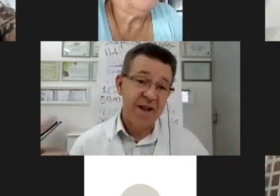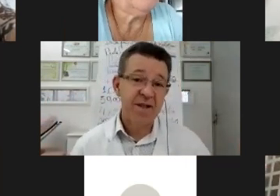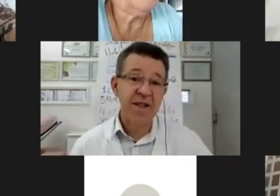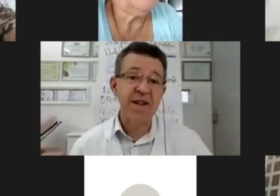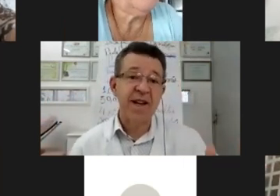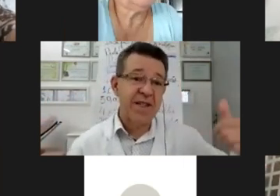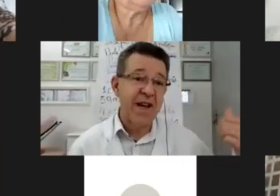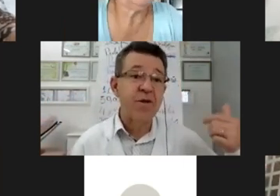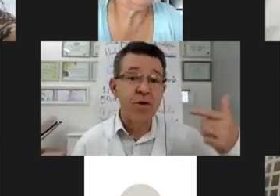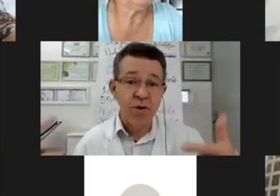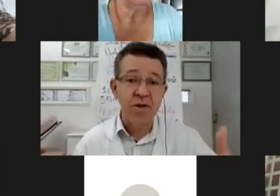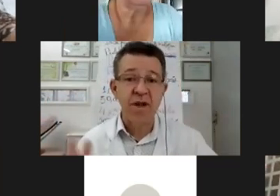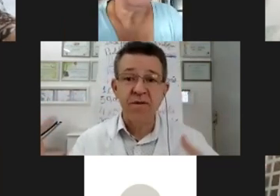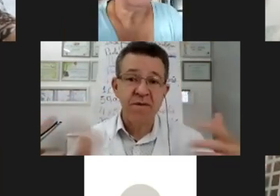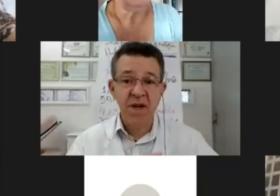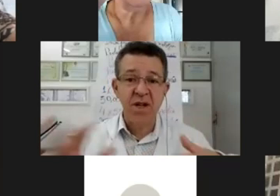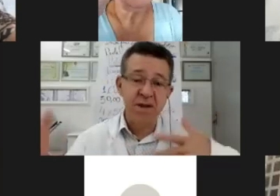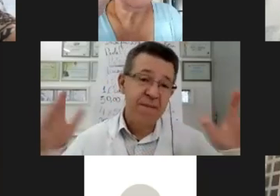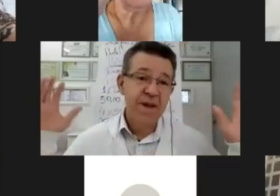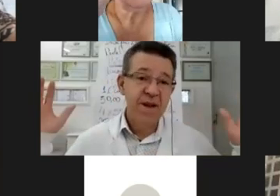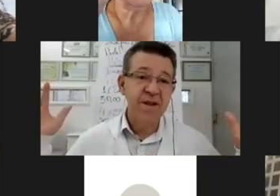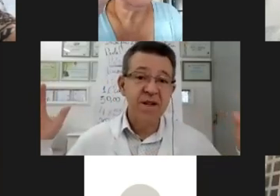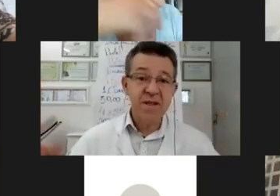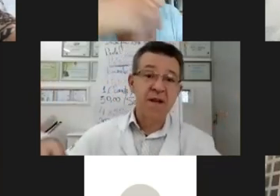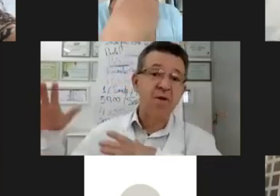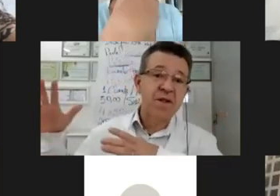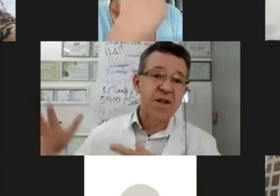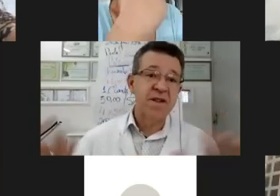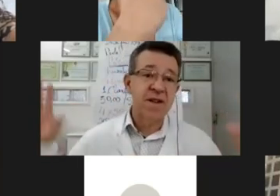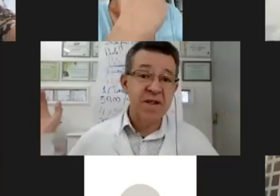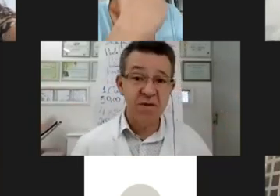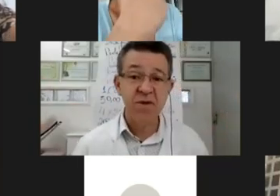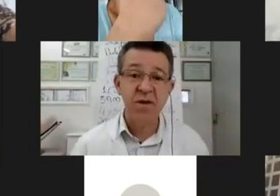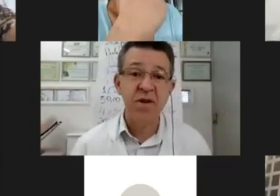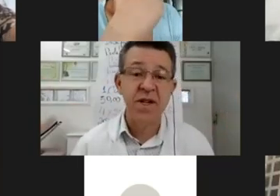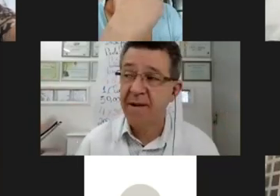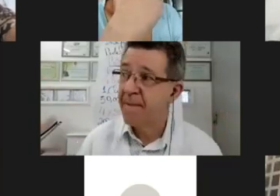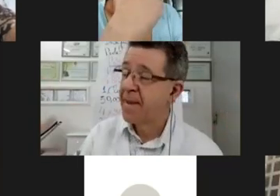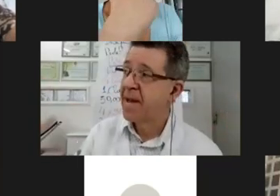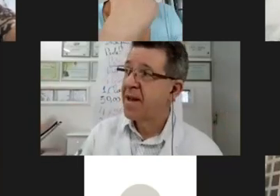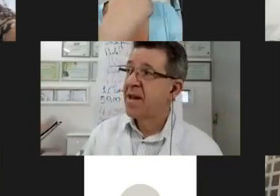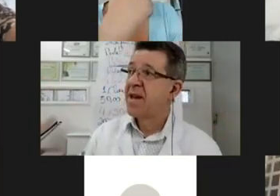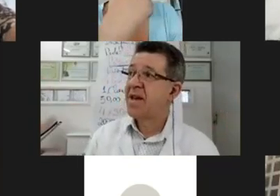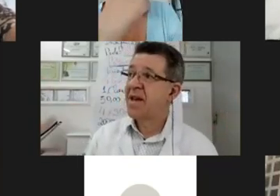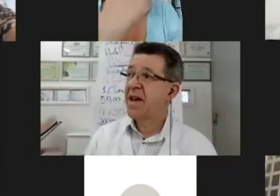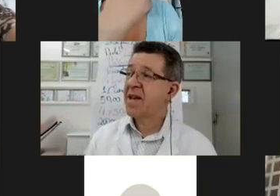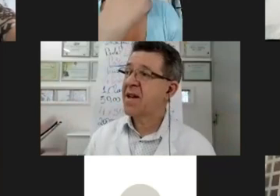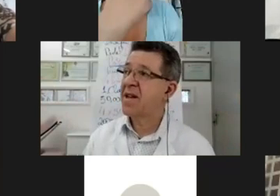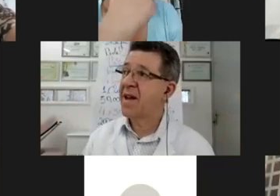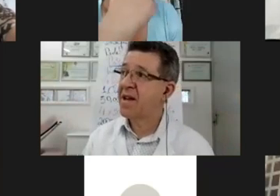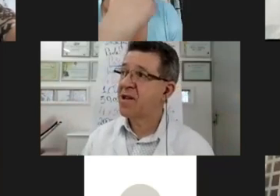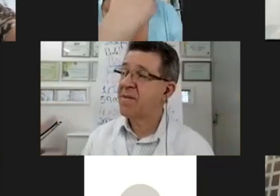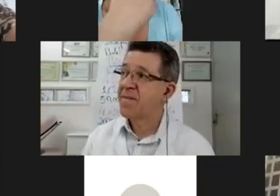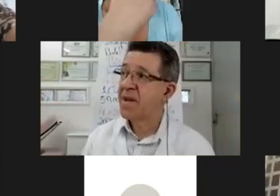ela está. Tem dia que ela está e eu não estou. Então, a gente, às vezes a gente se encontra aqui, às vezes a gente não se encontra aqui. E